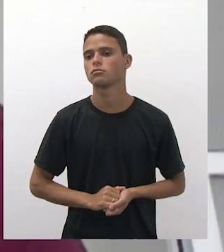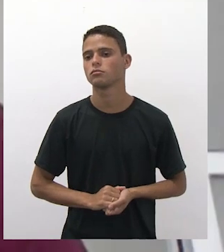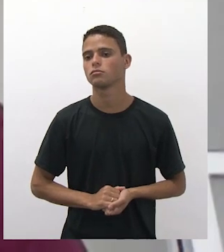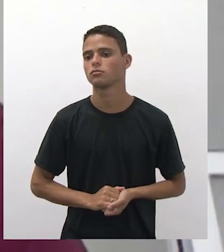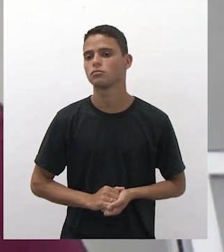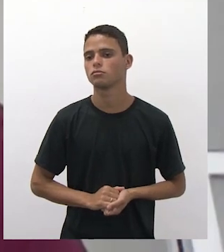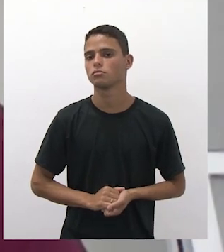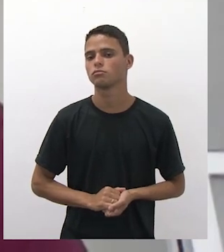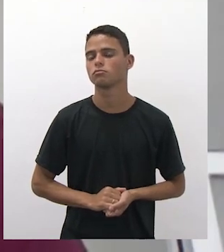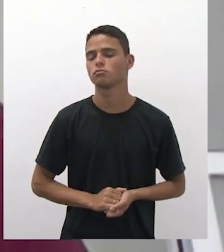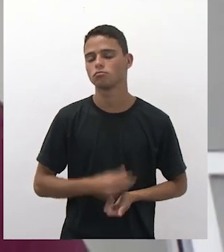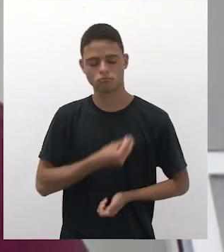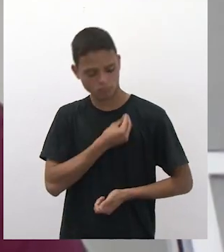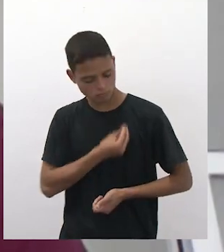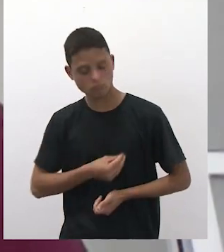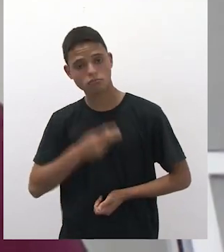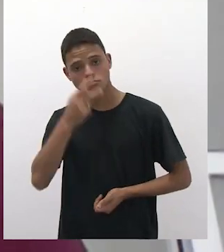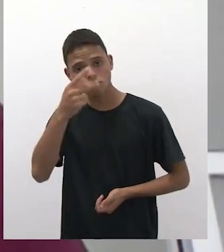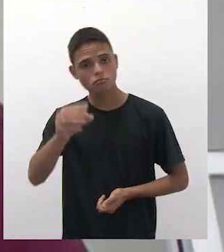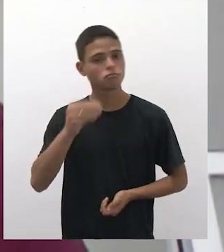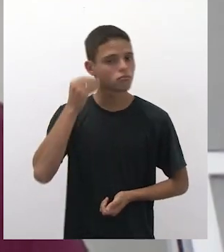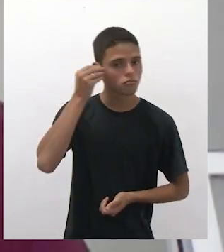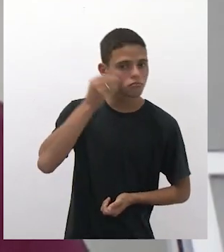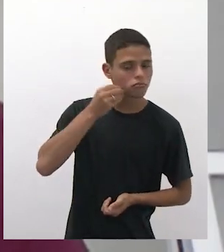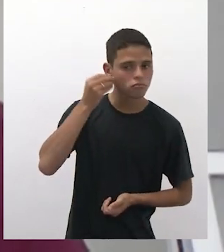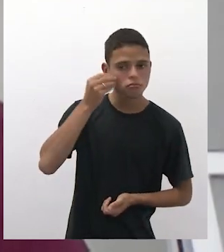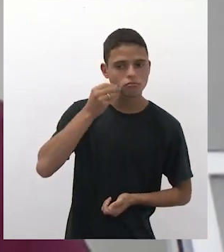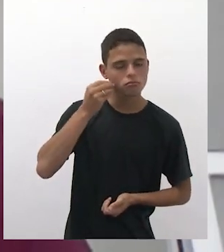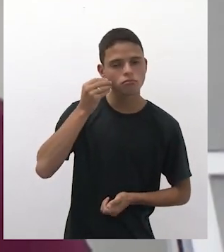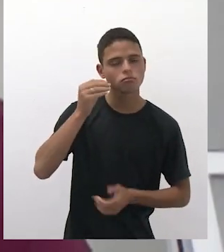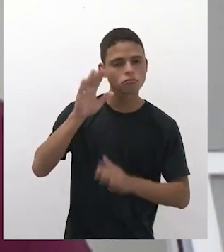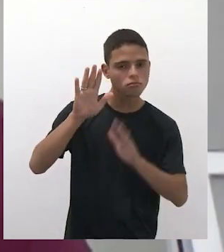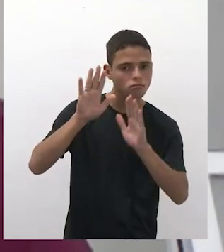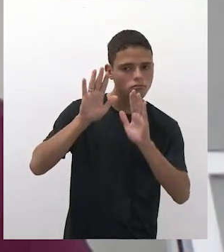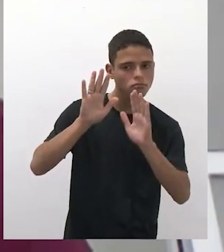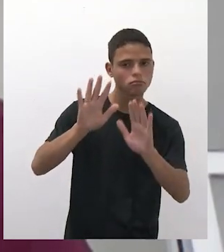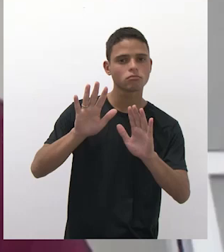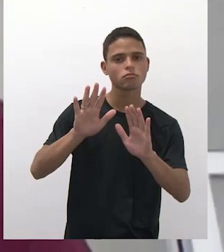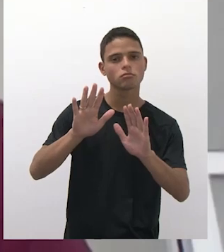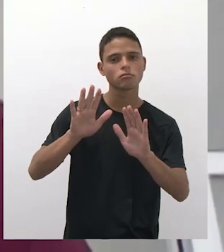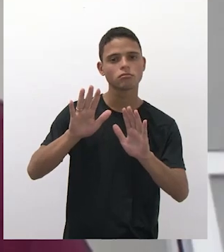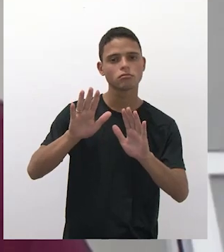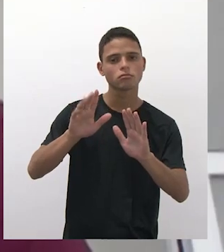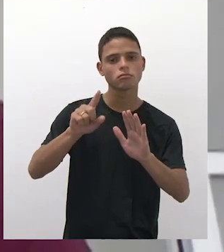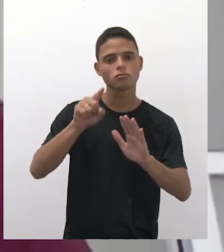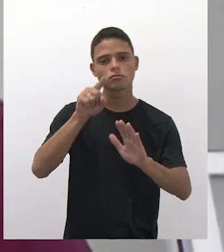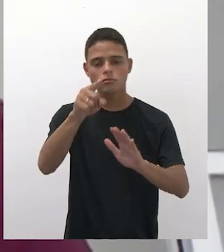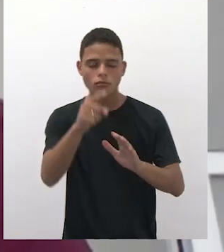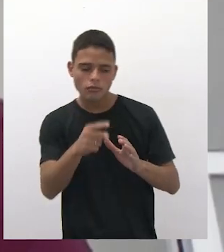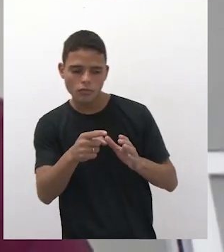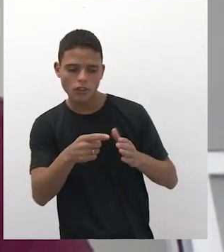de você agora, se apresentou, mas quais são suas origens, né?